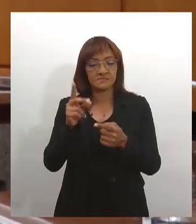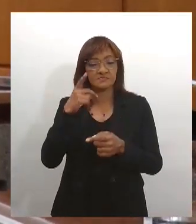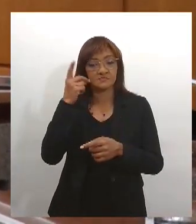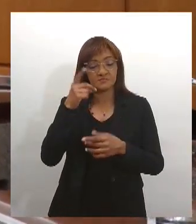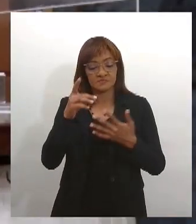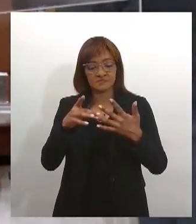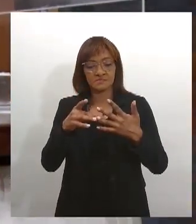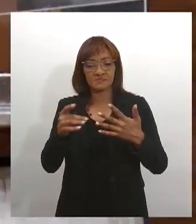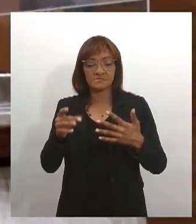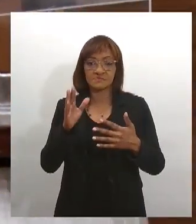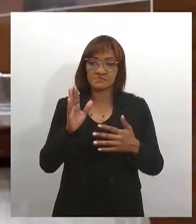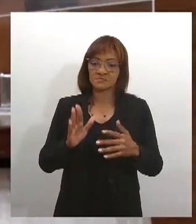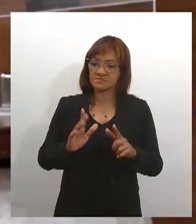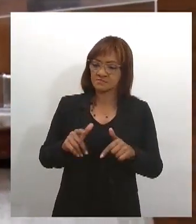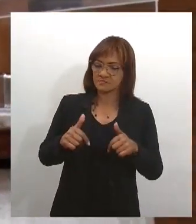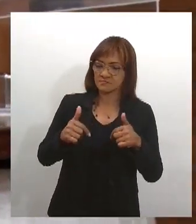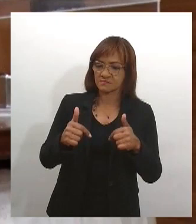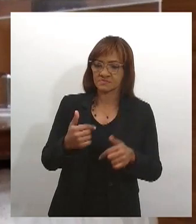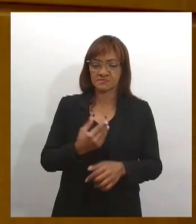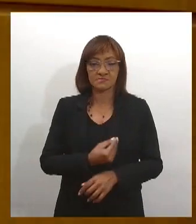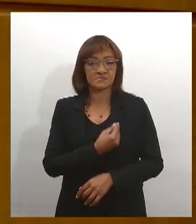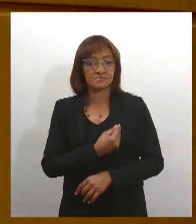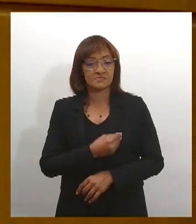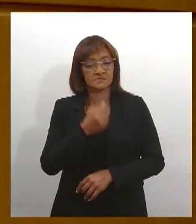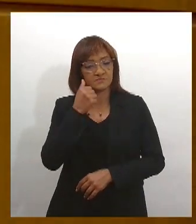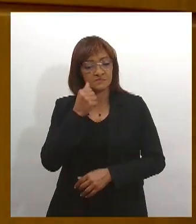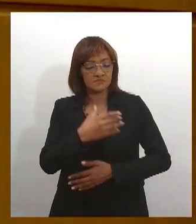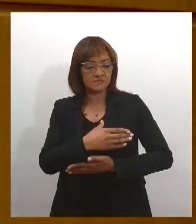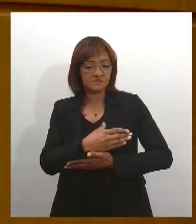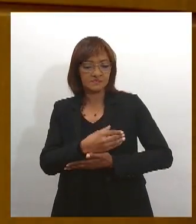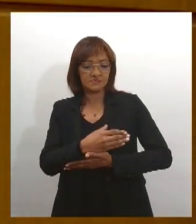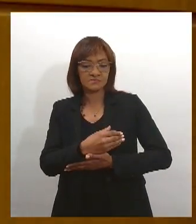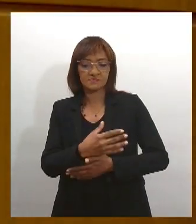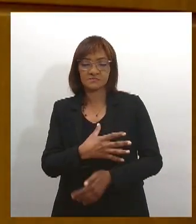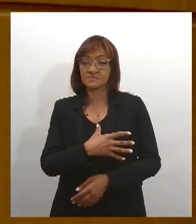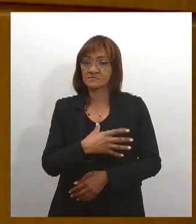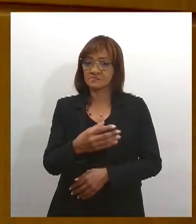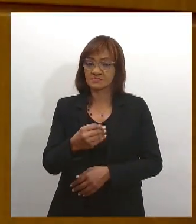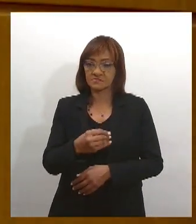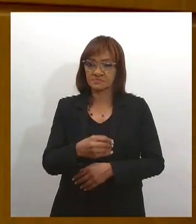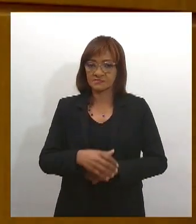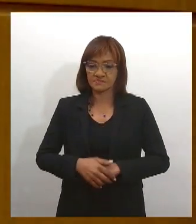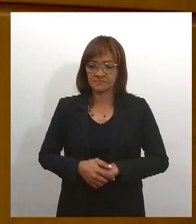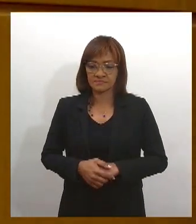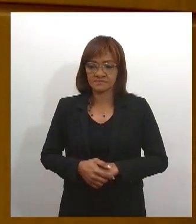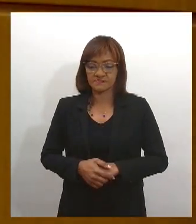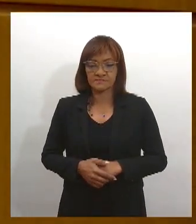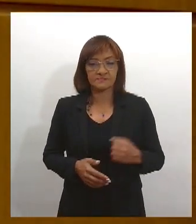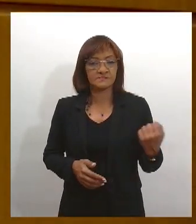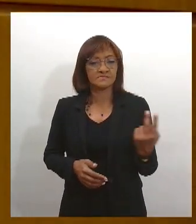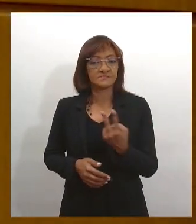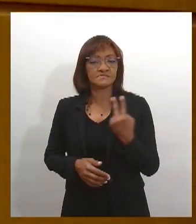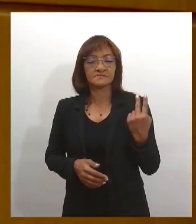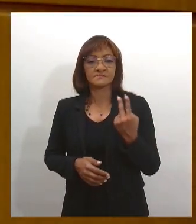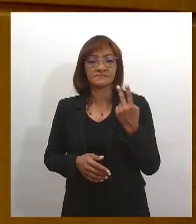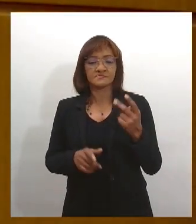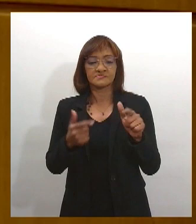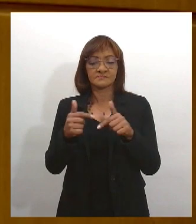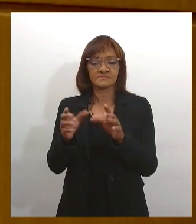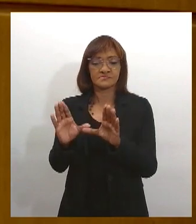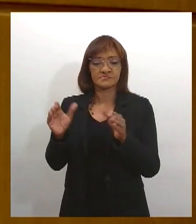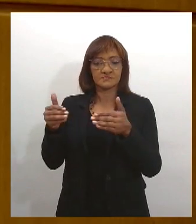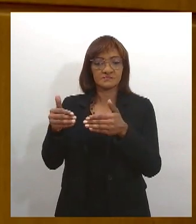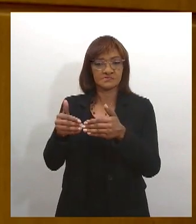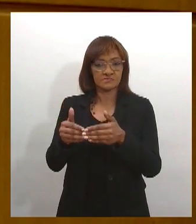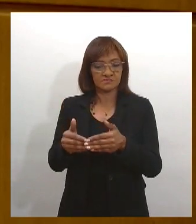pelas mulheres para amamentar seus filhos. Quero destacar aqui o valioso trabalho desenvolvido pela equipe de banco de leite